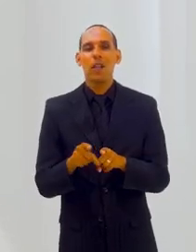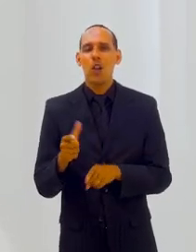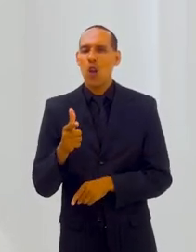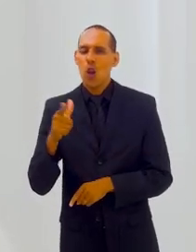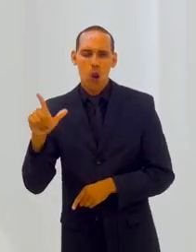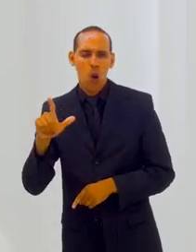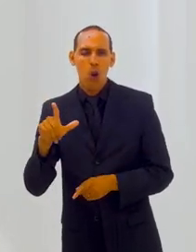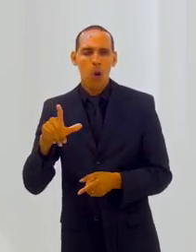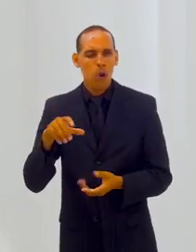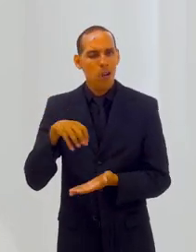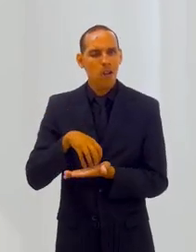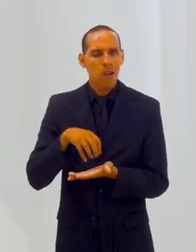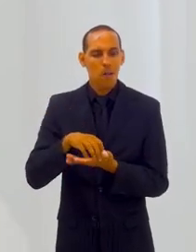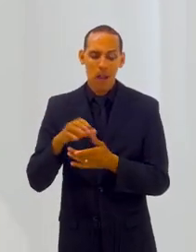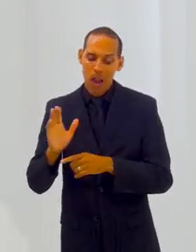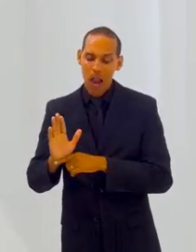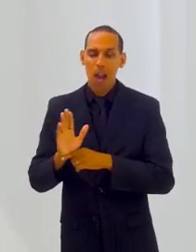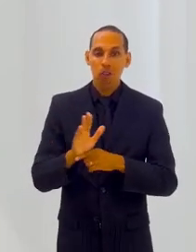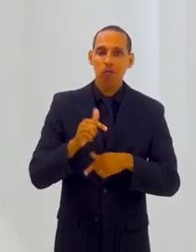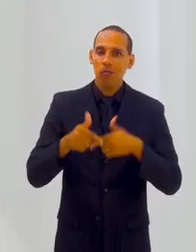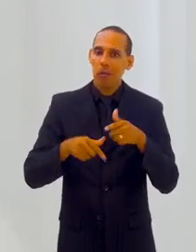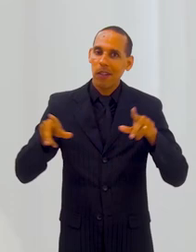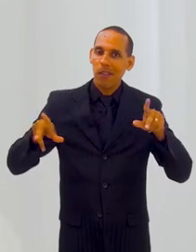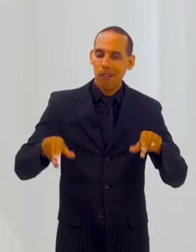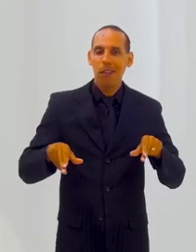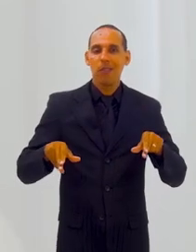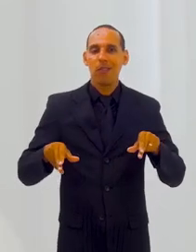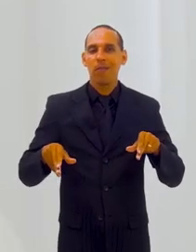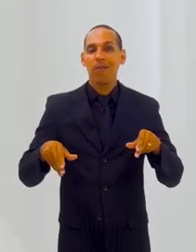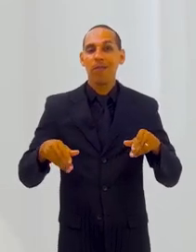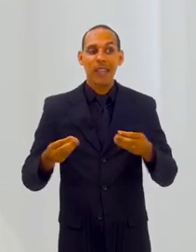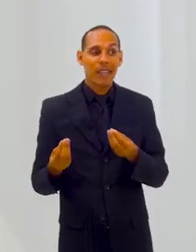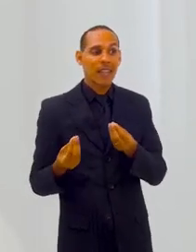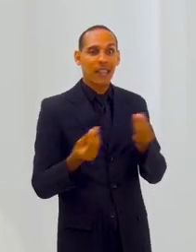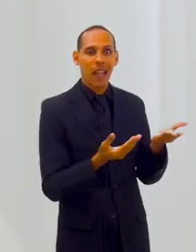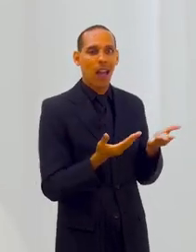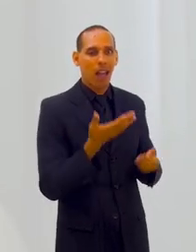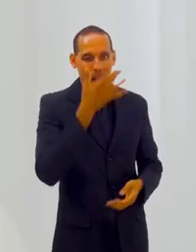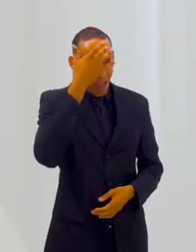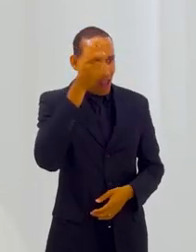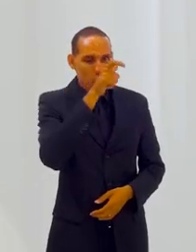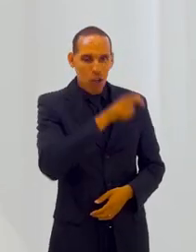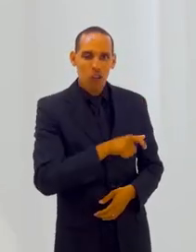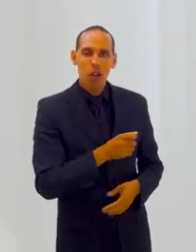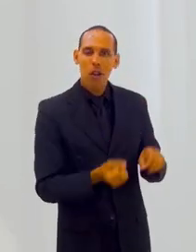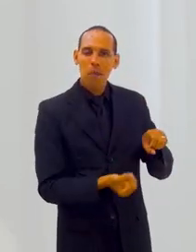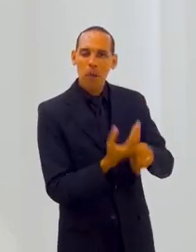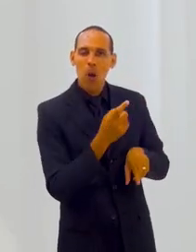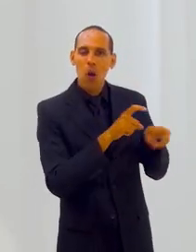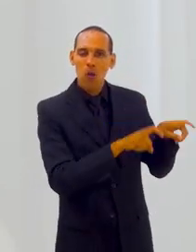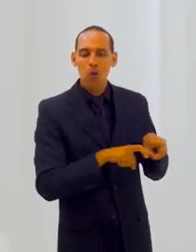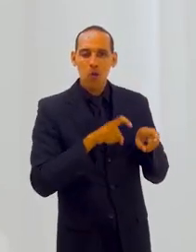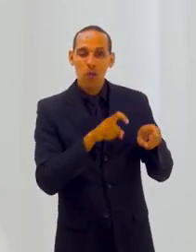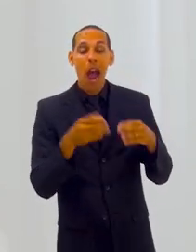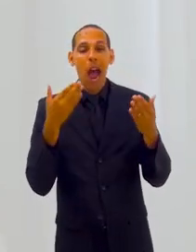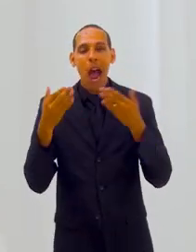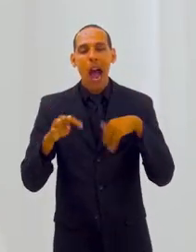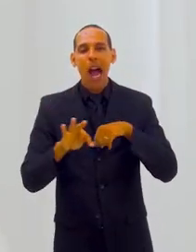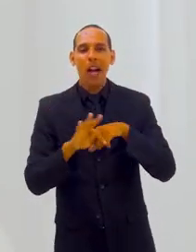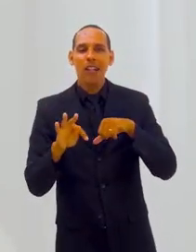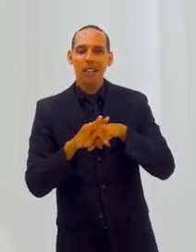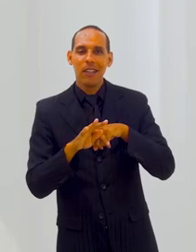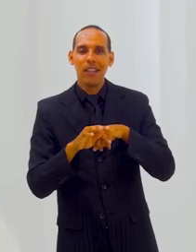faz esse trabalho, que é proporcionar ao produtor rural um programa de assistência técnica